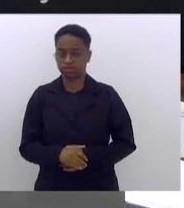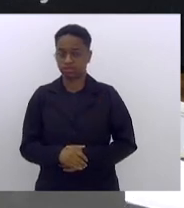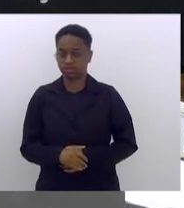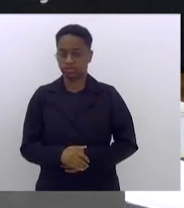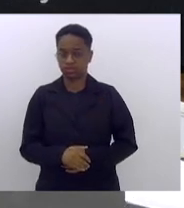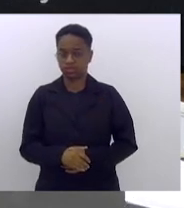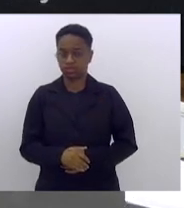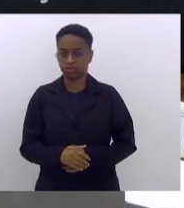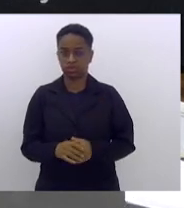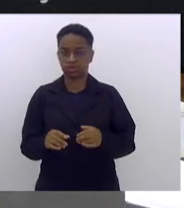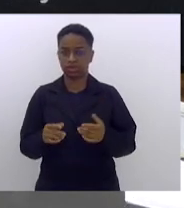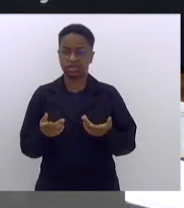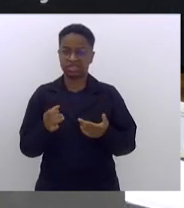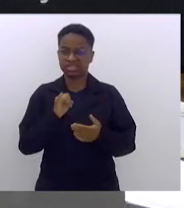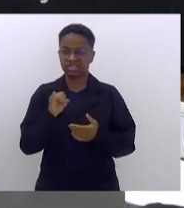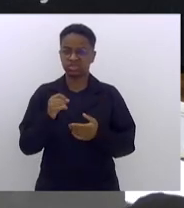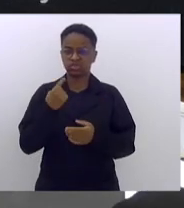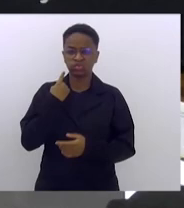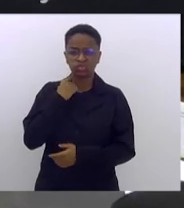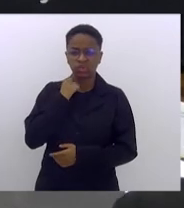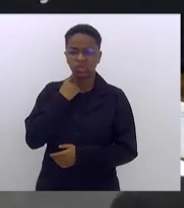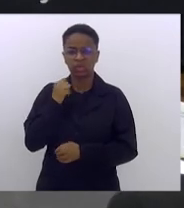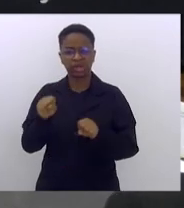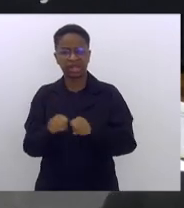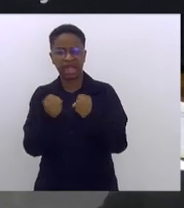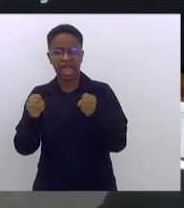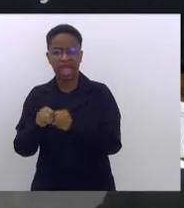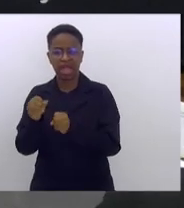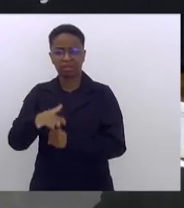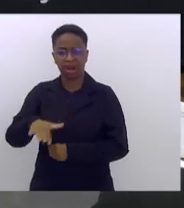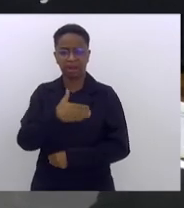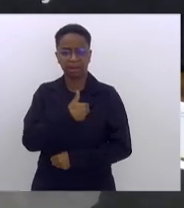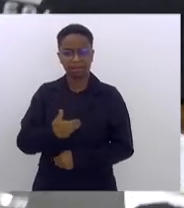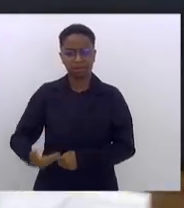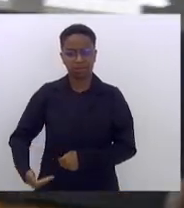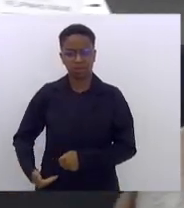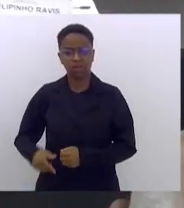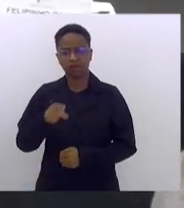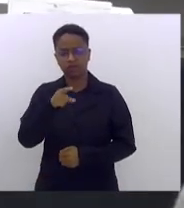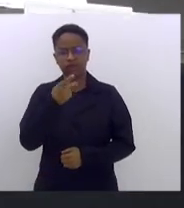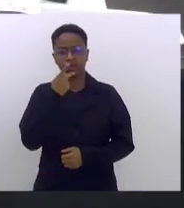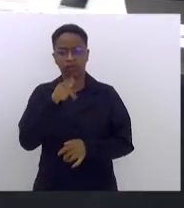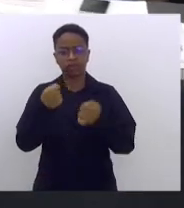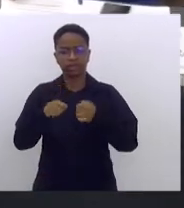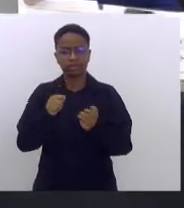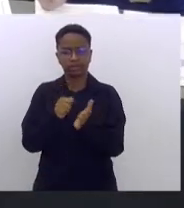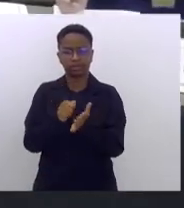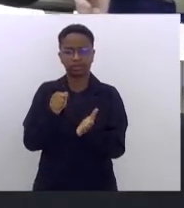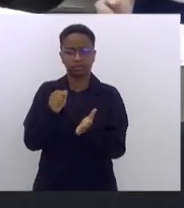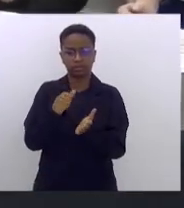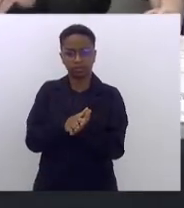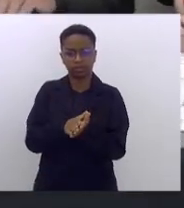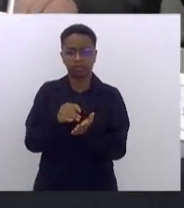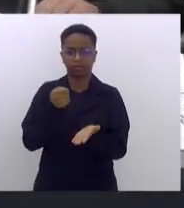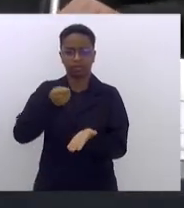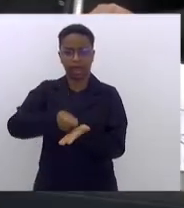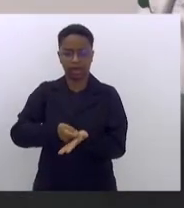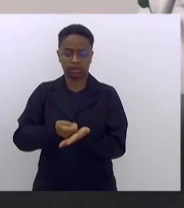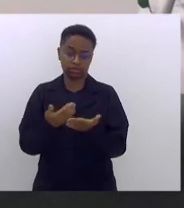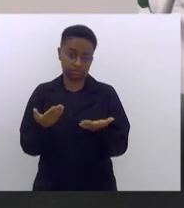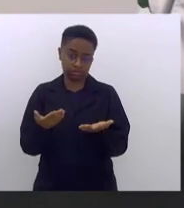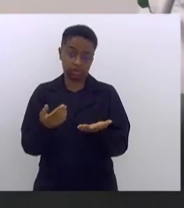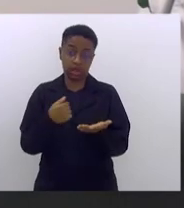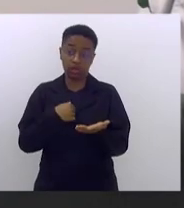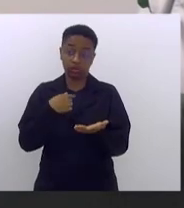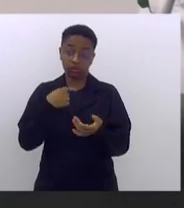quem sujar, deteriorar, etc., patrimônio, Vossa Excelência estipula multas, etc. Veja bem, isso não, eu não